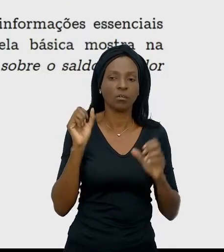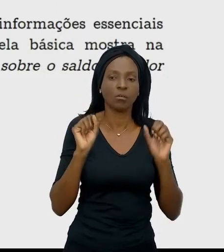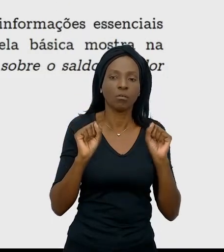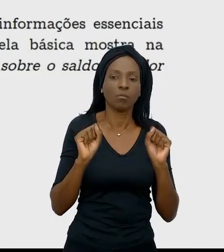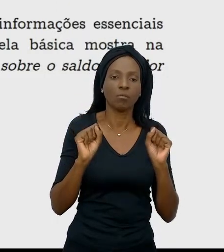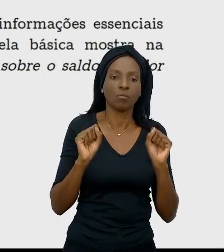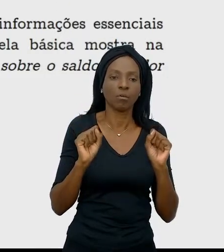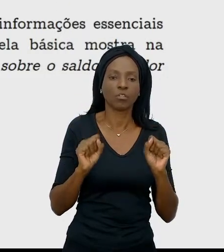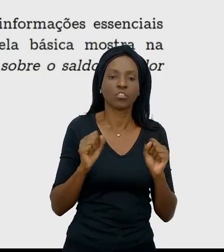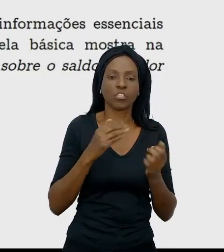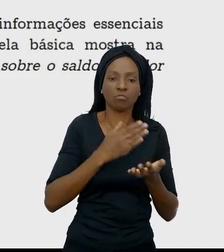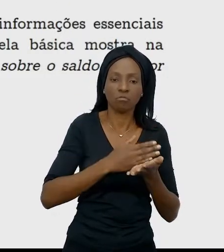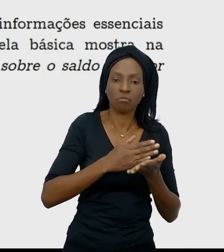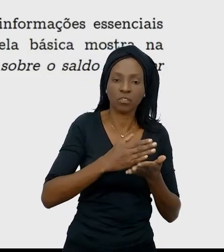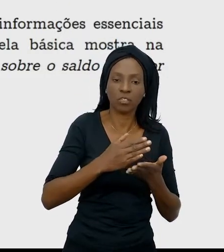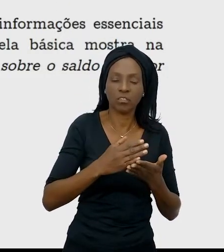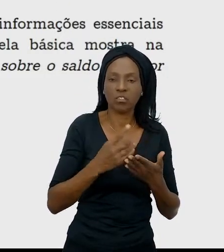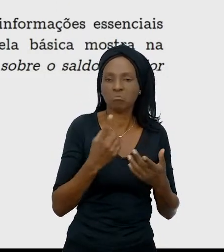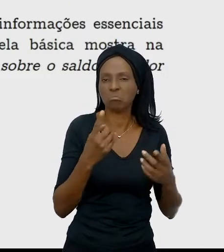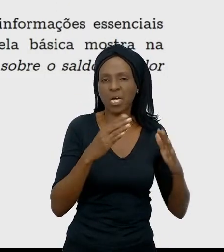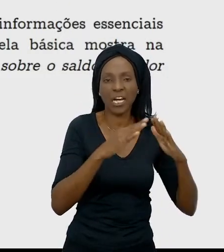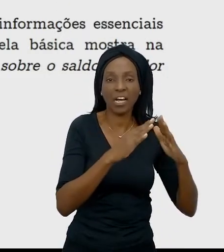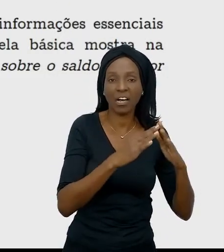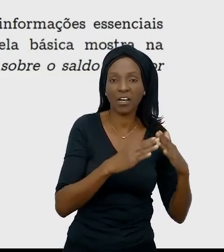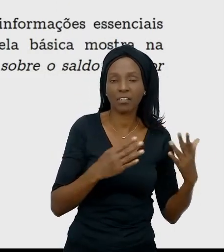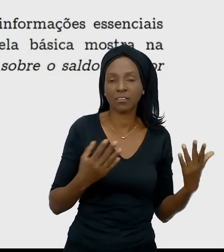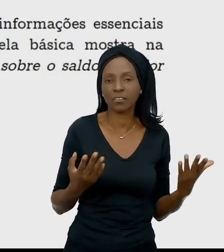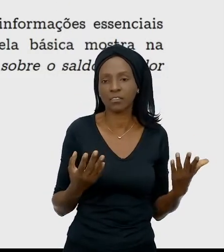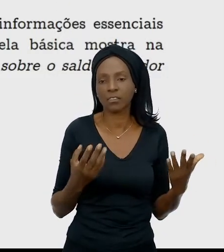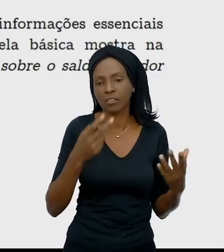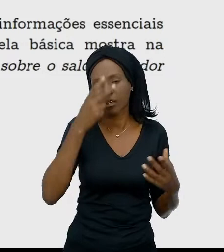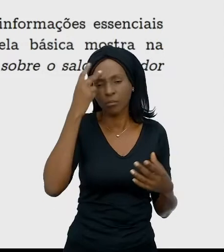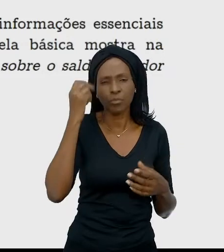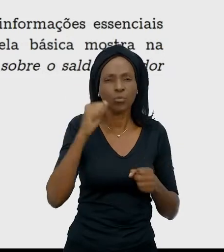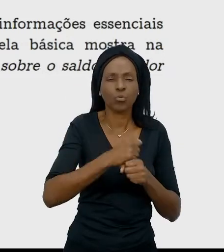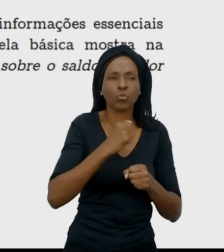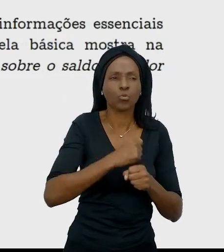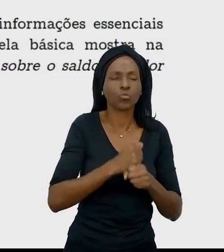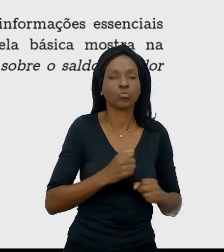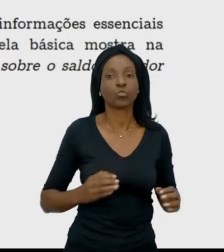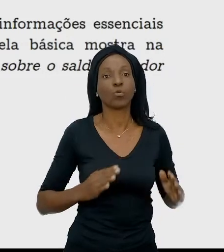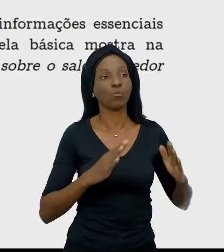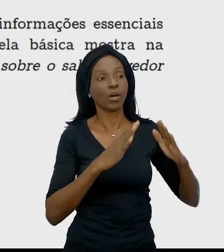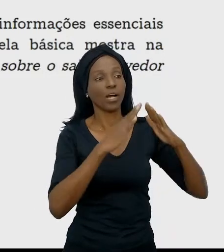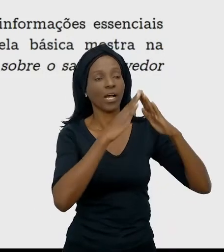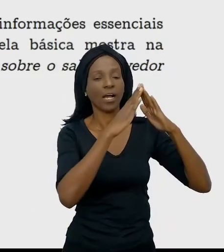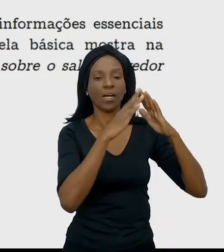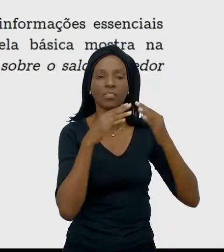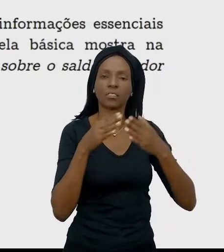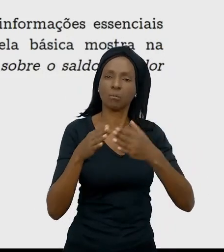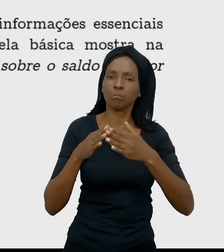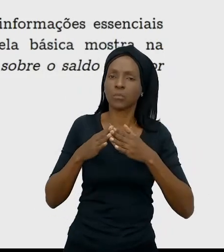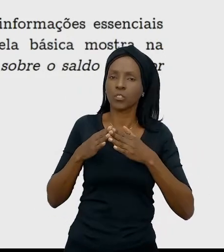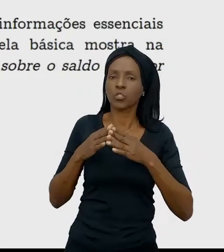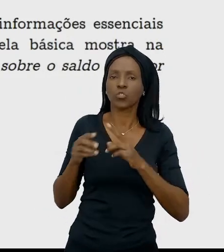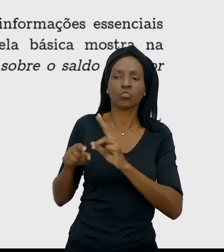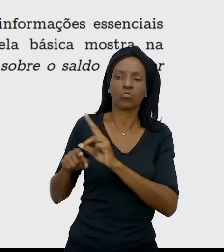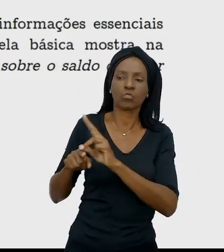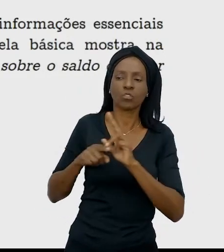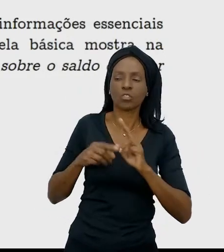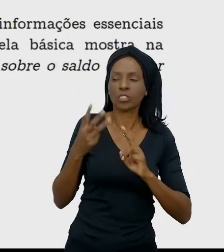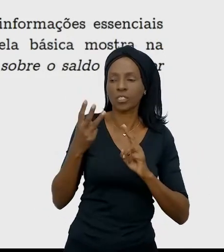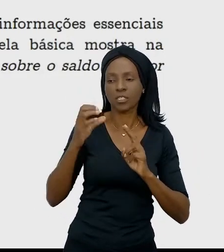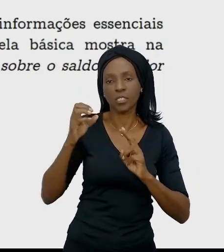ser um financiamento de um imóvel, então a pessoa construiu aí uma casa própria, ela pediu 300 mil, comprou